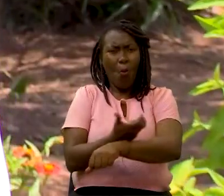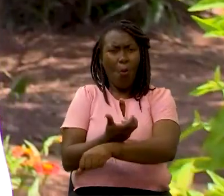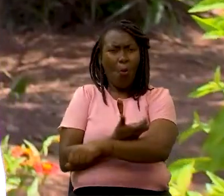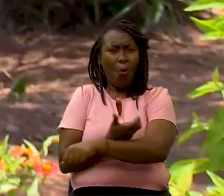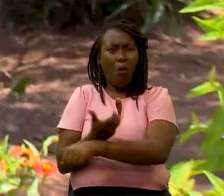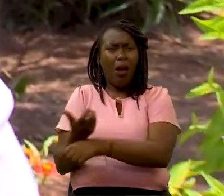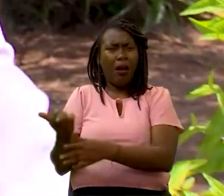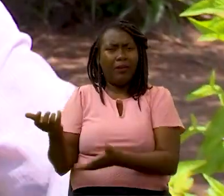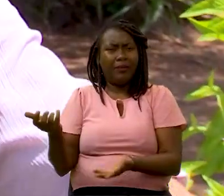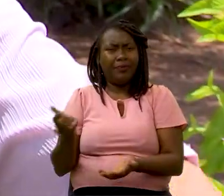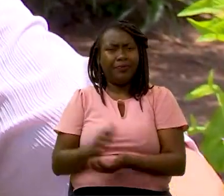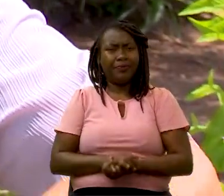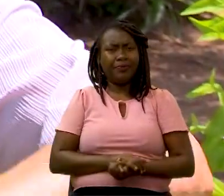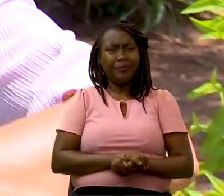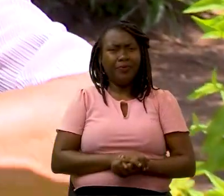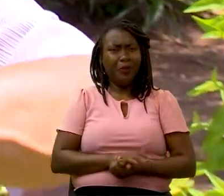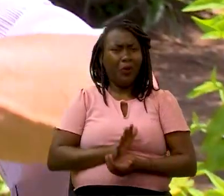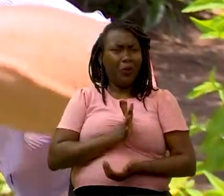era